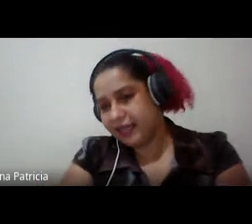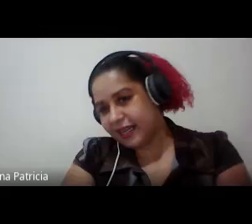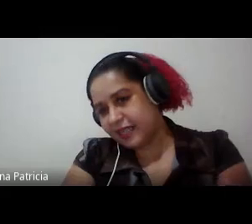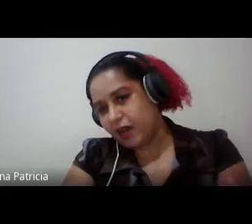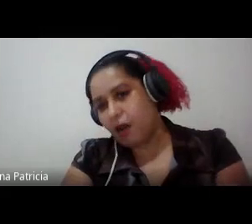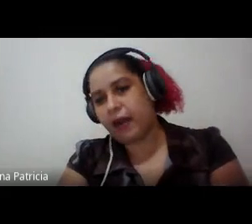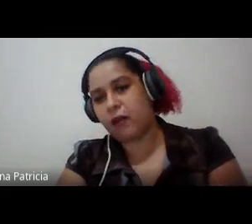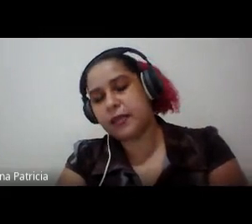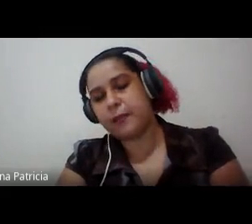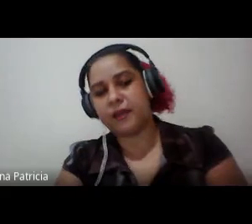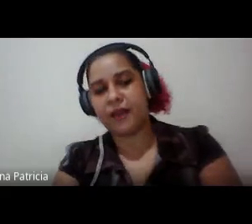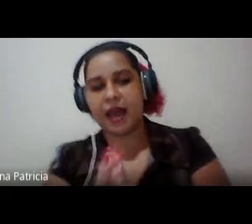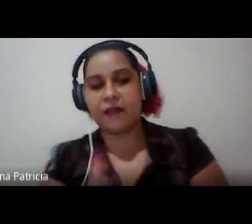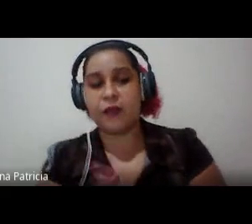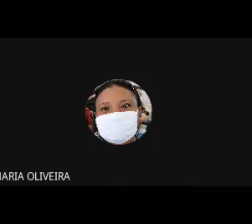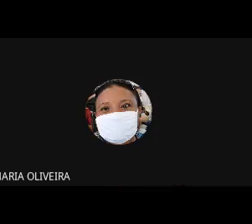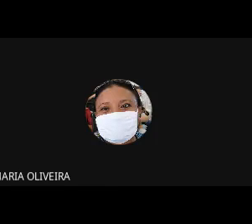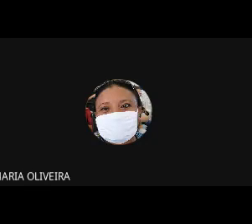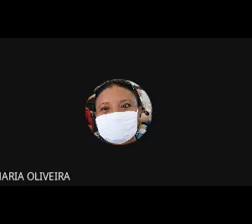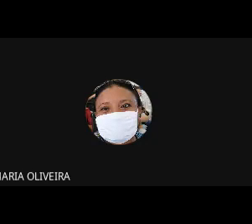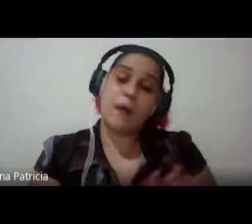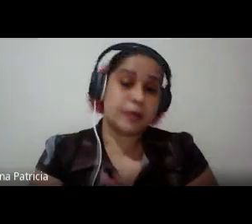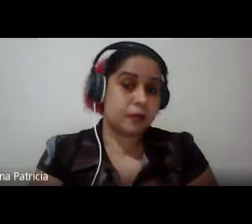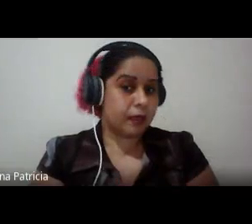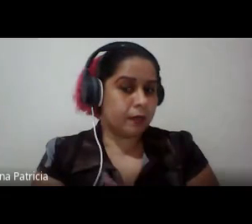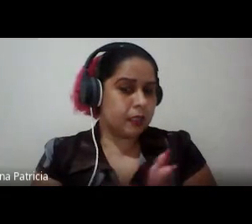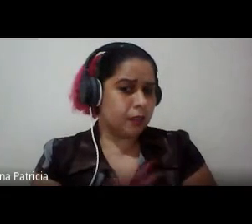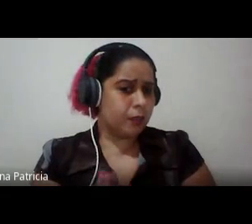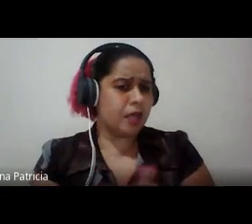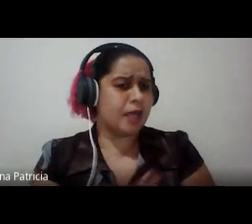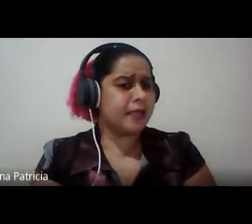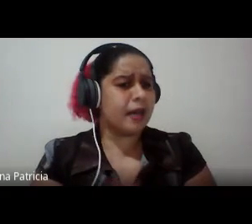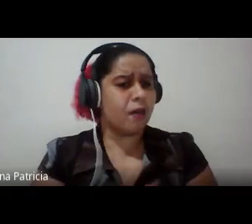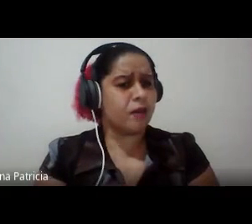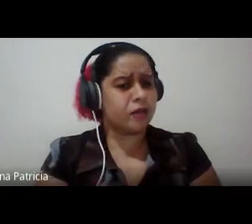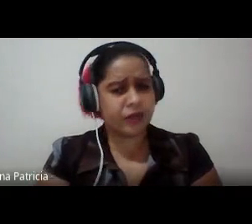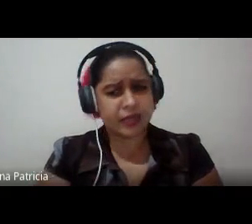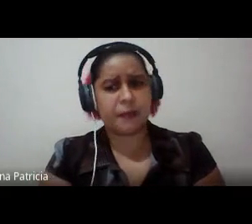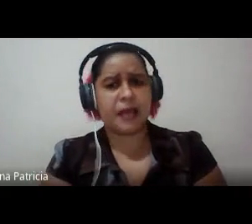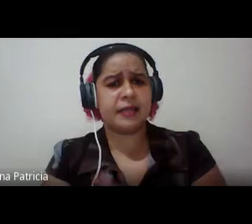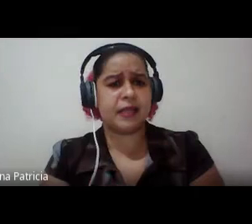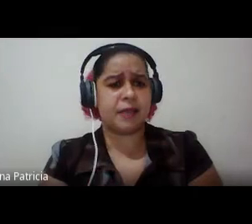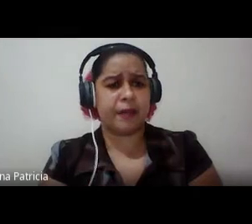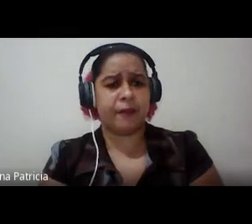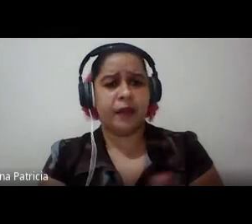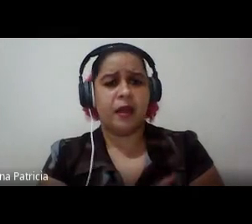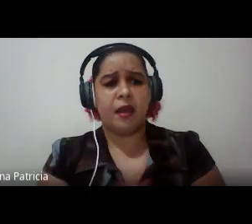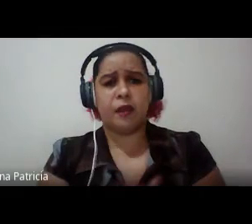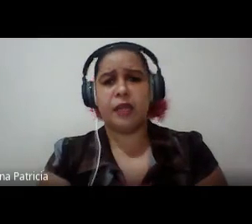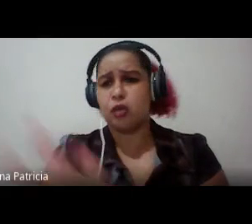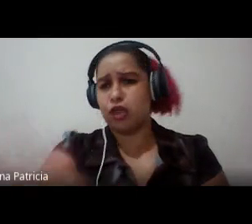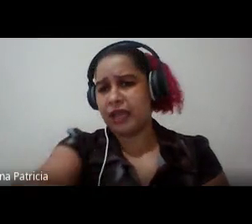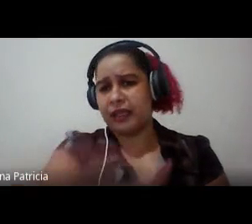Ok, Terezinha, qualquer coisa pode falar, viu? Eu sou uma pessoa que eu me sinto muito sozinha, eu gosto que vocês participem.